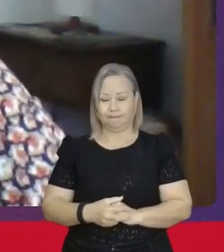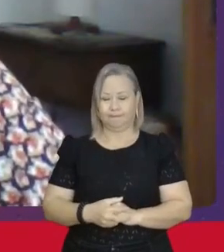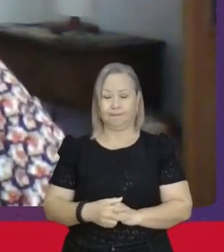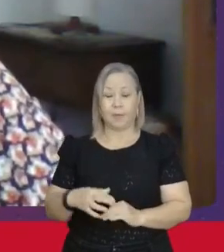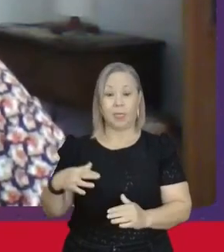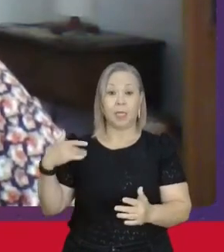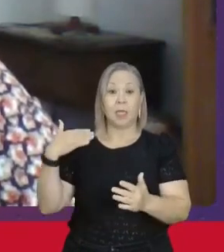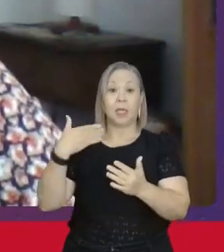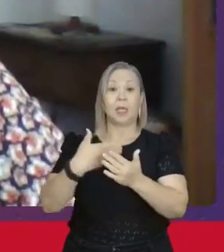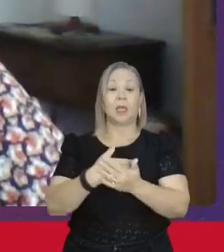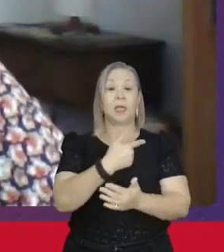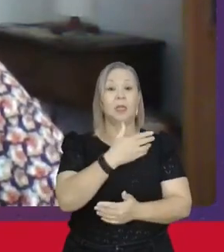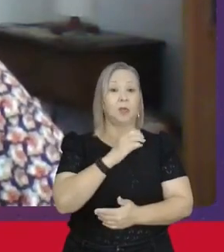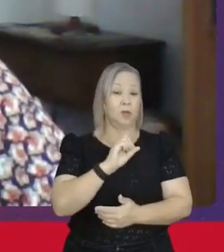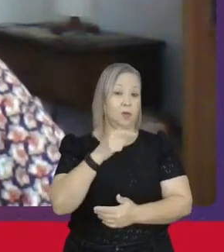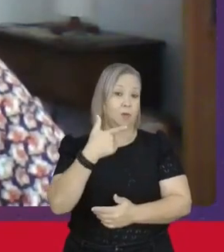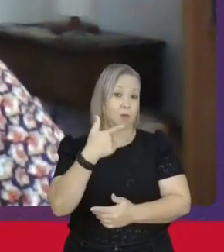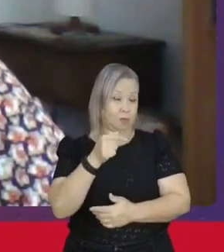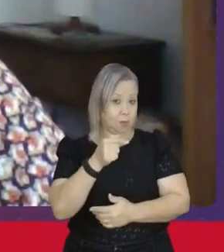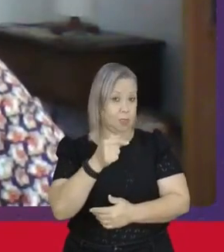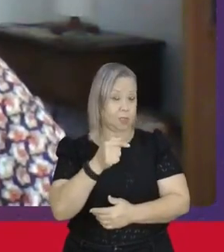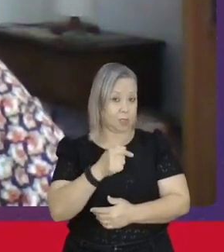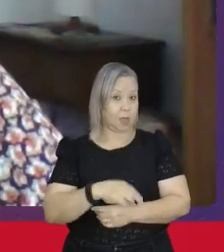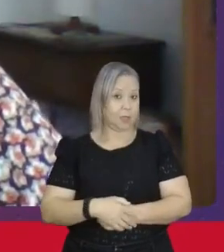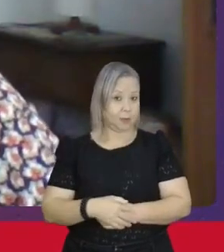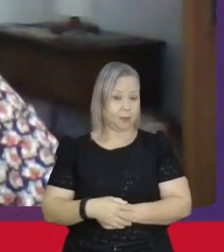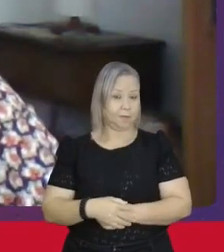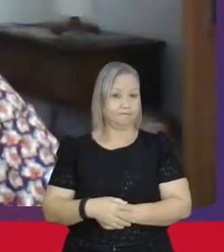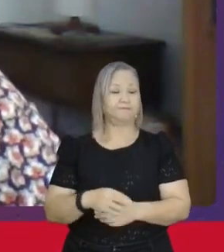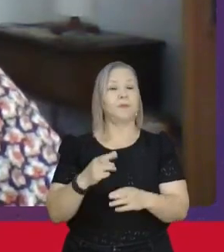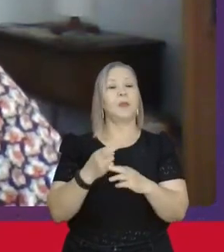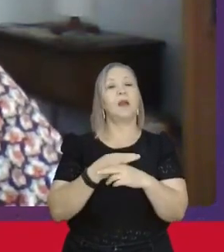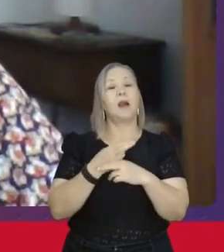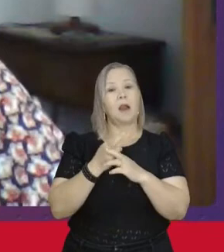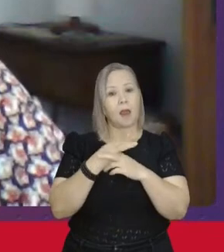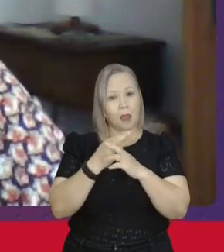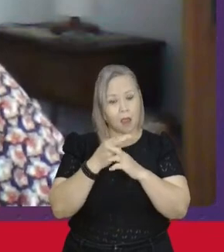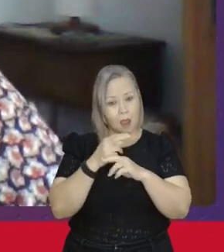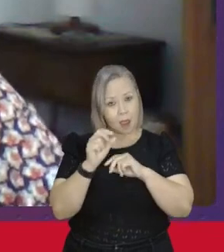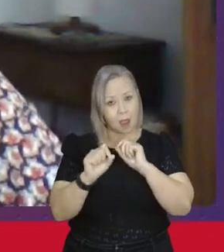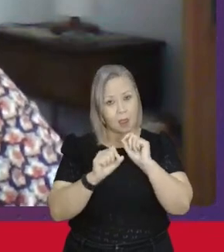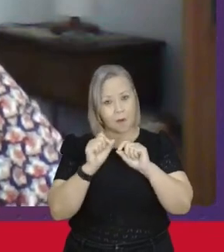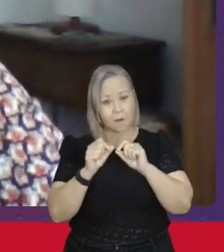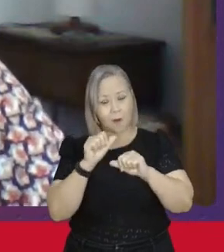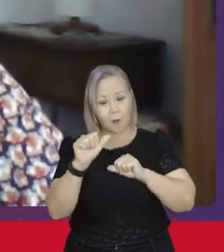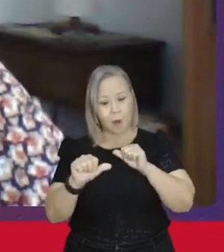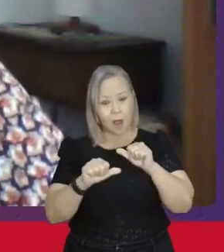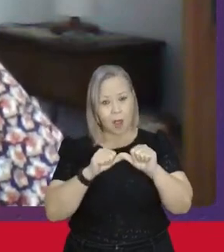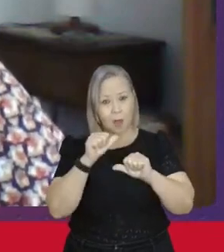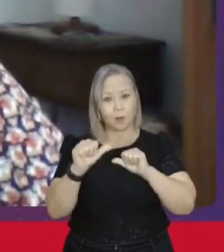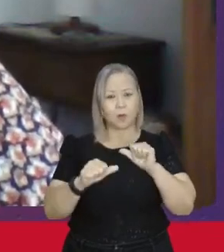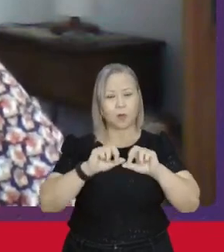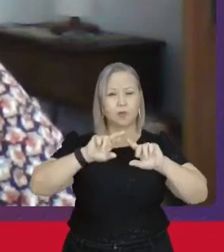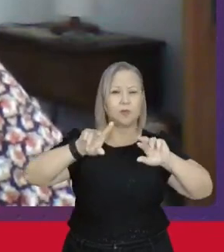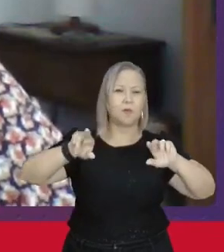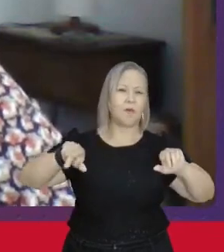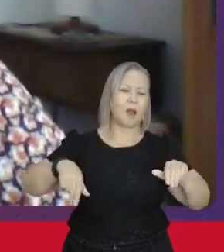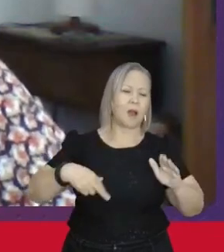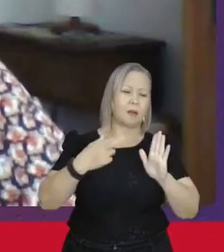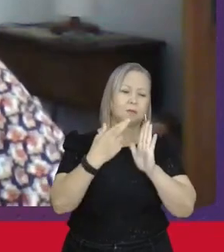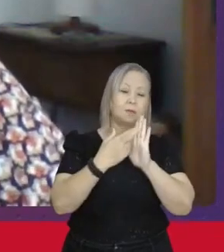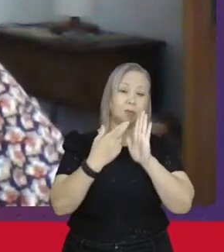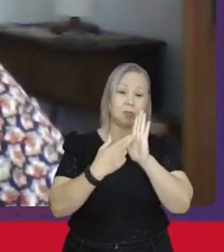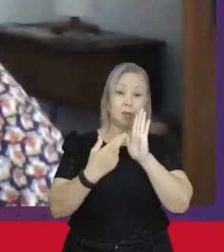desde 2017, a reforma ela alterou várias